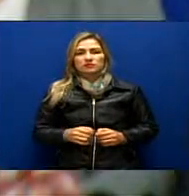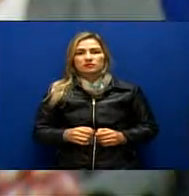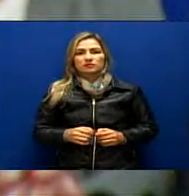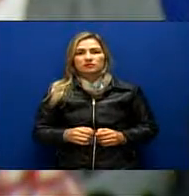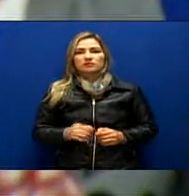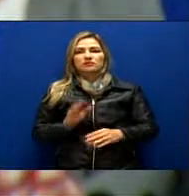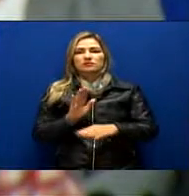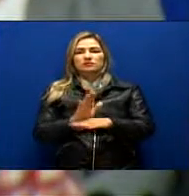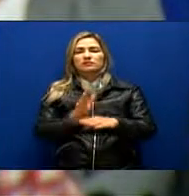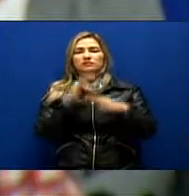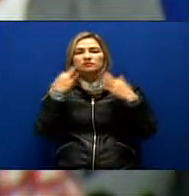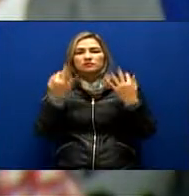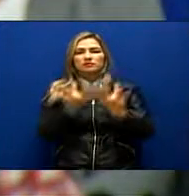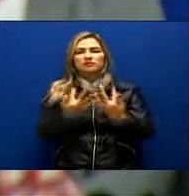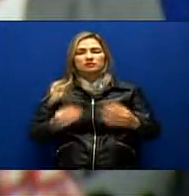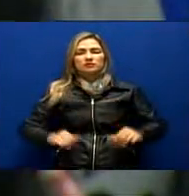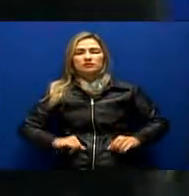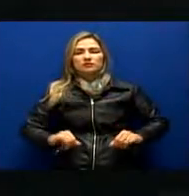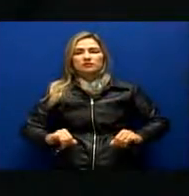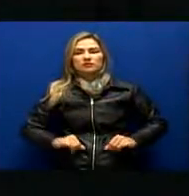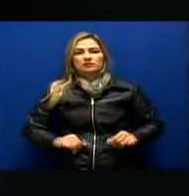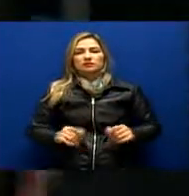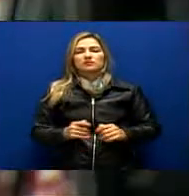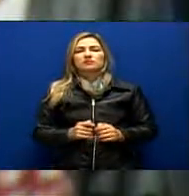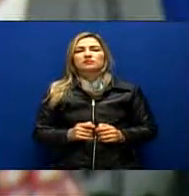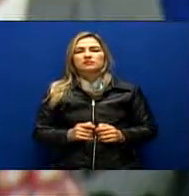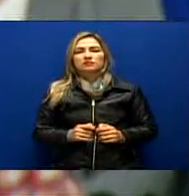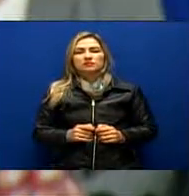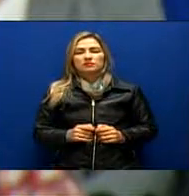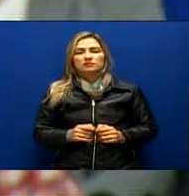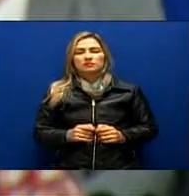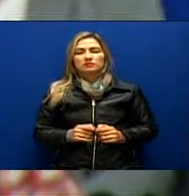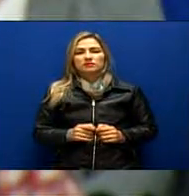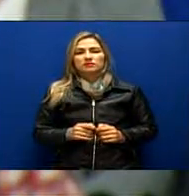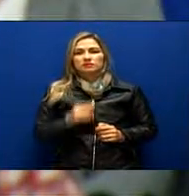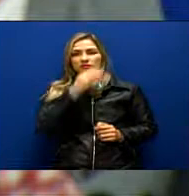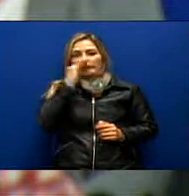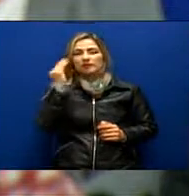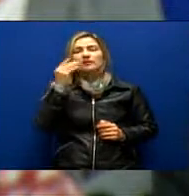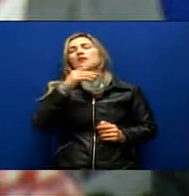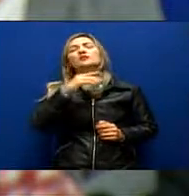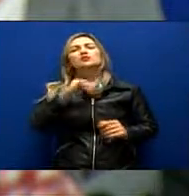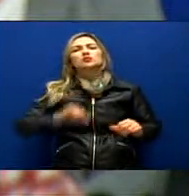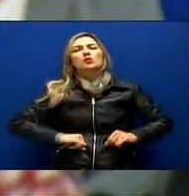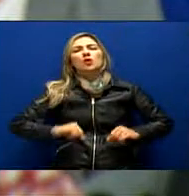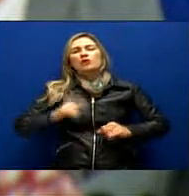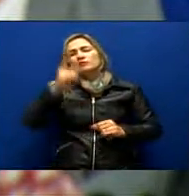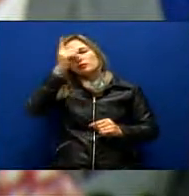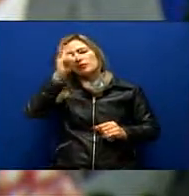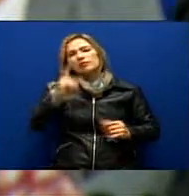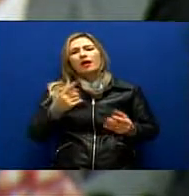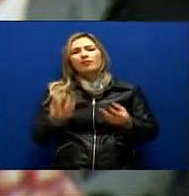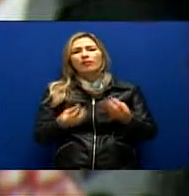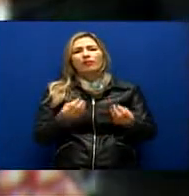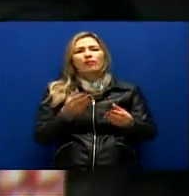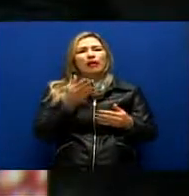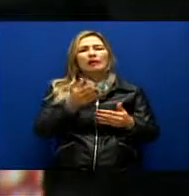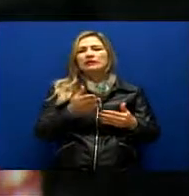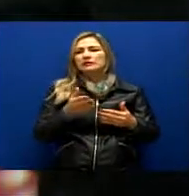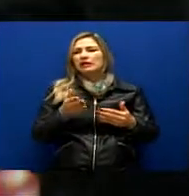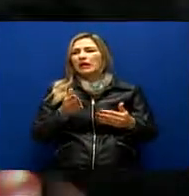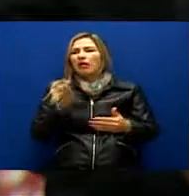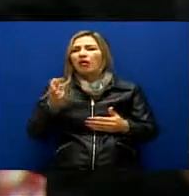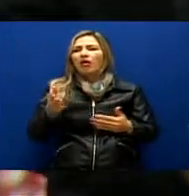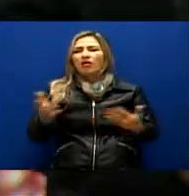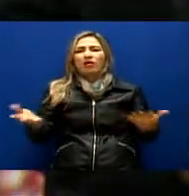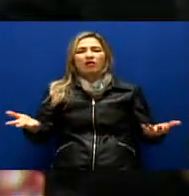momento difícil, né? De sem perder um ente querido, ficam até sem saber como... onde procurar,